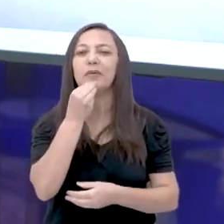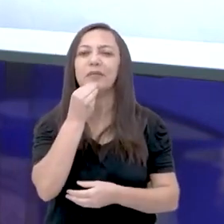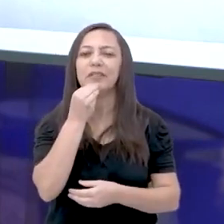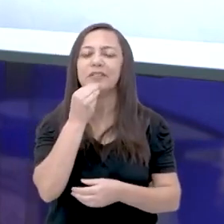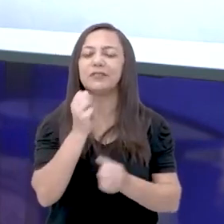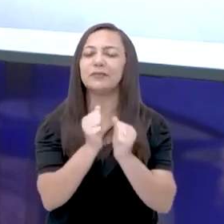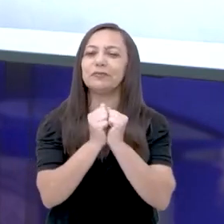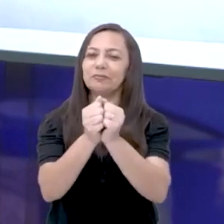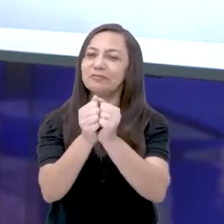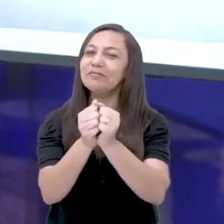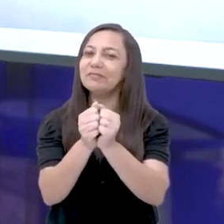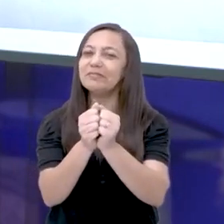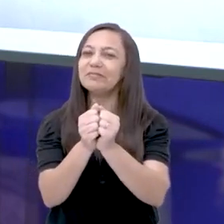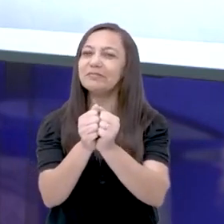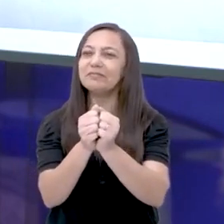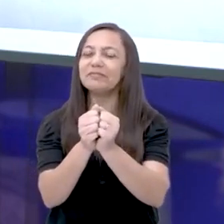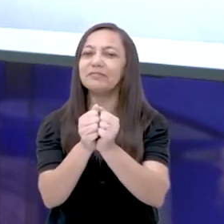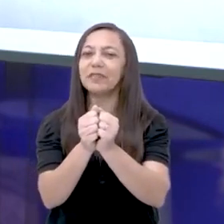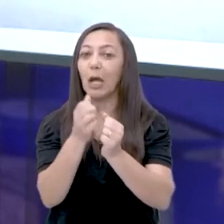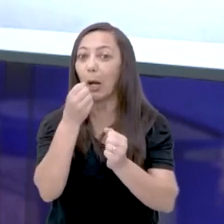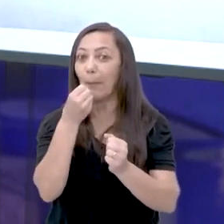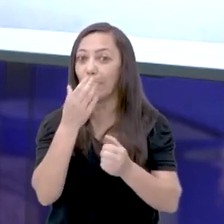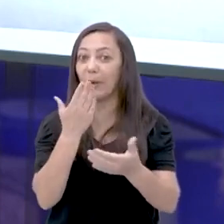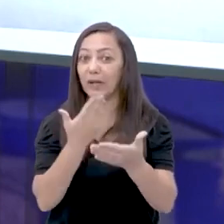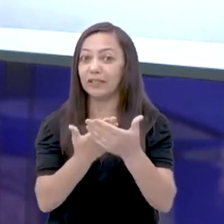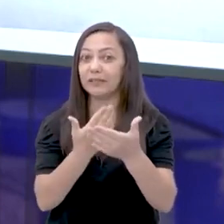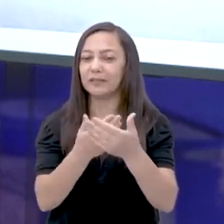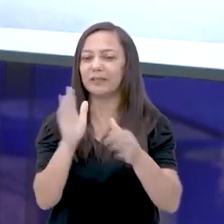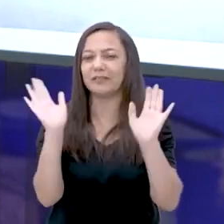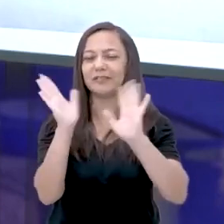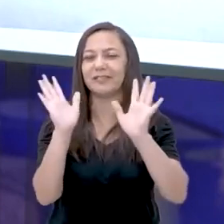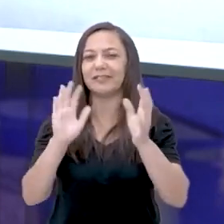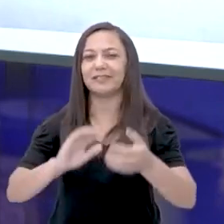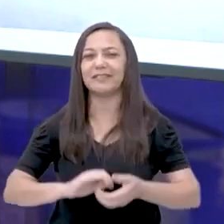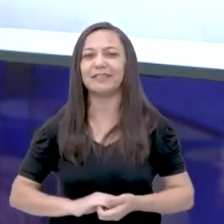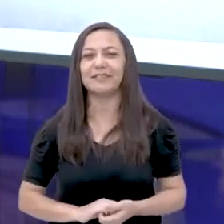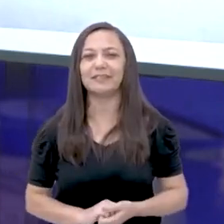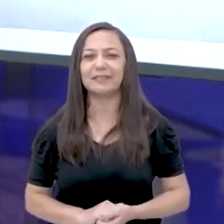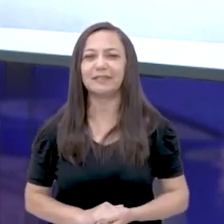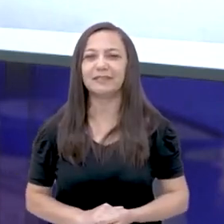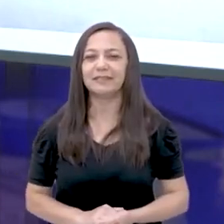muito a oportunidade de estar com vocês. Bons estudos e até a próxima.